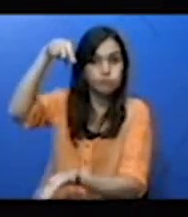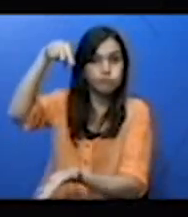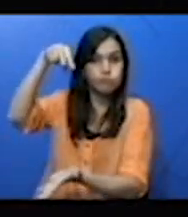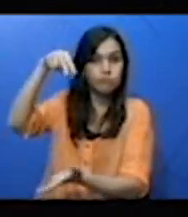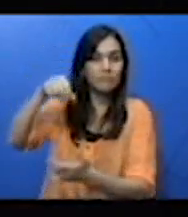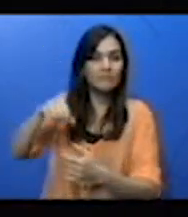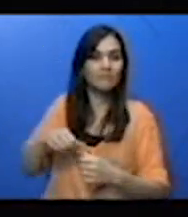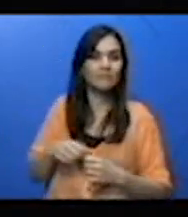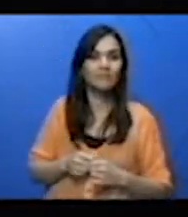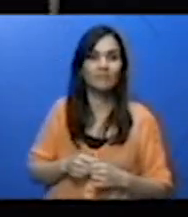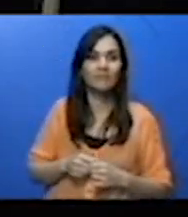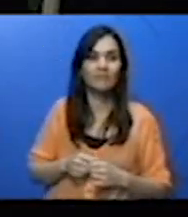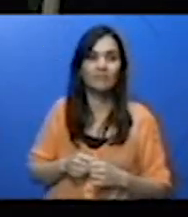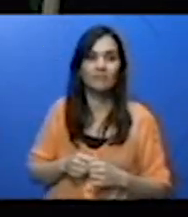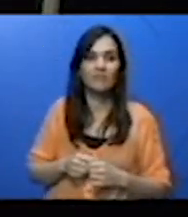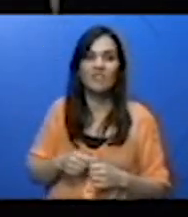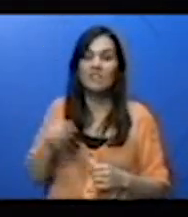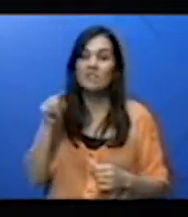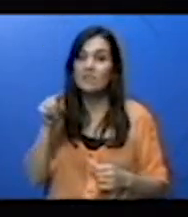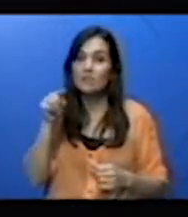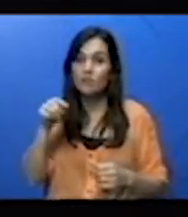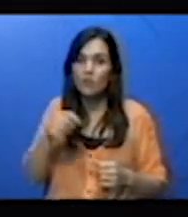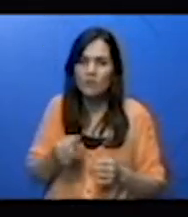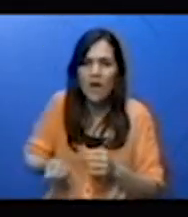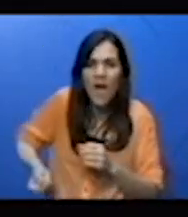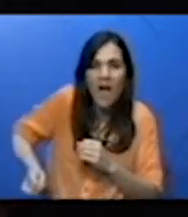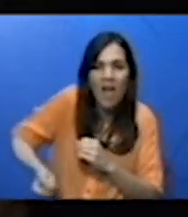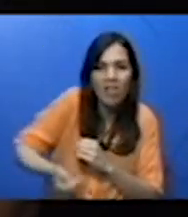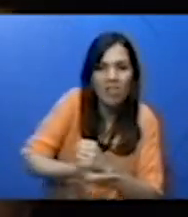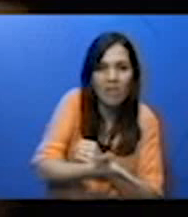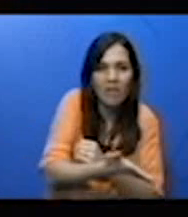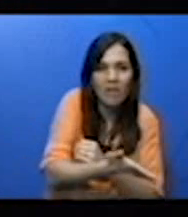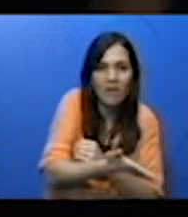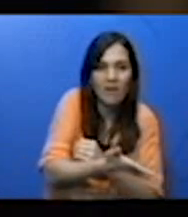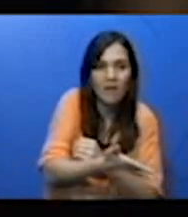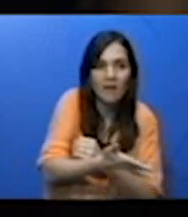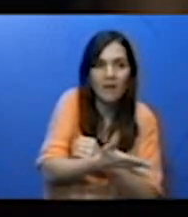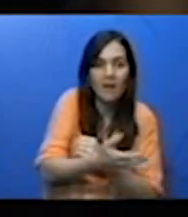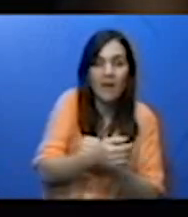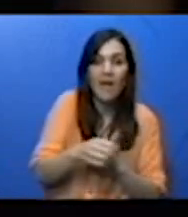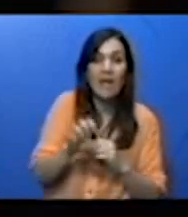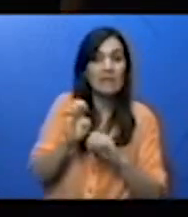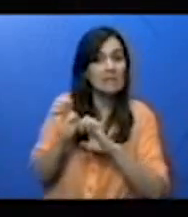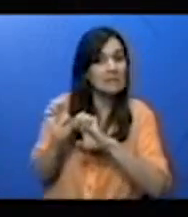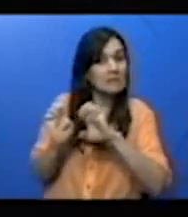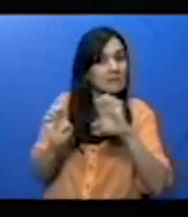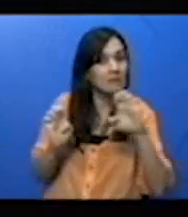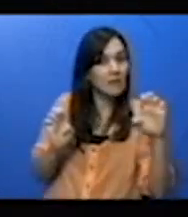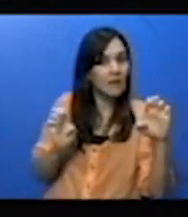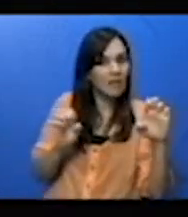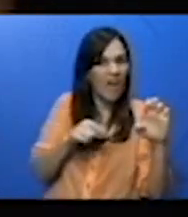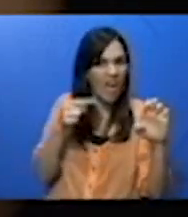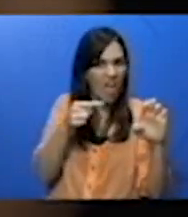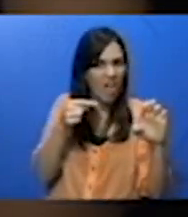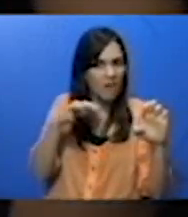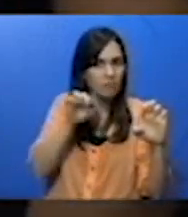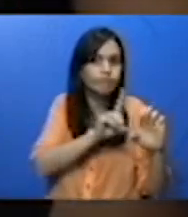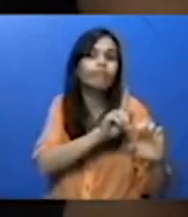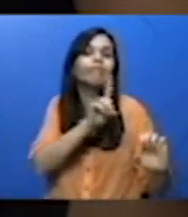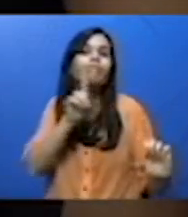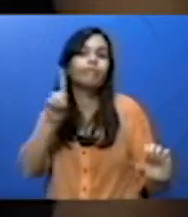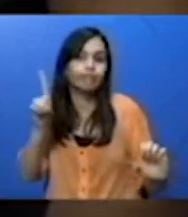salto. Já acharam? Se você jogar rasteira, e se para a esquerda jogar, na direita